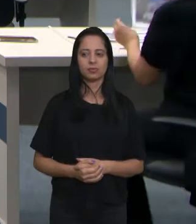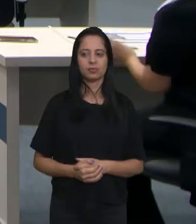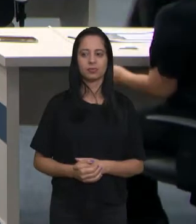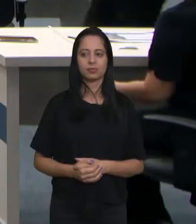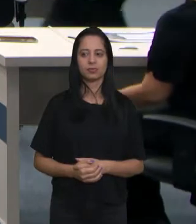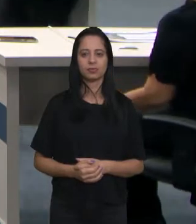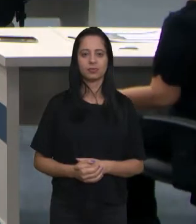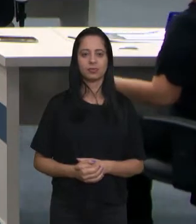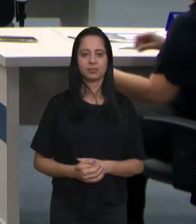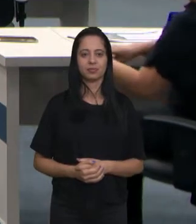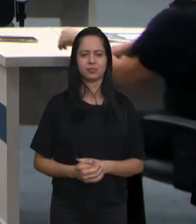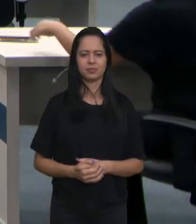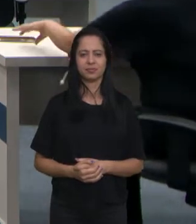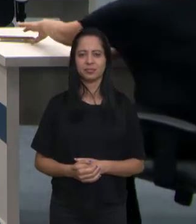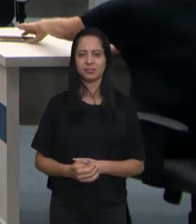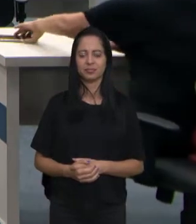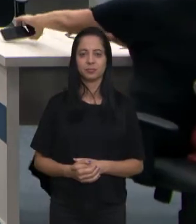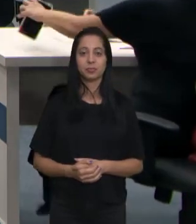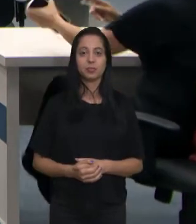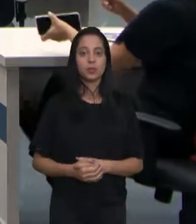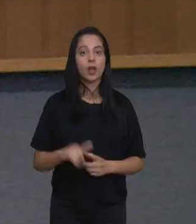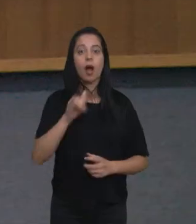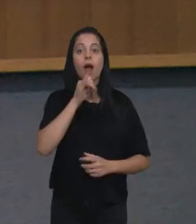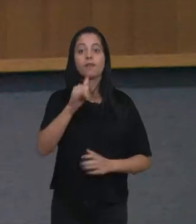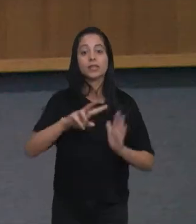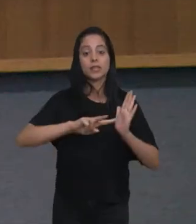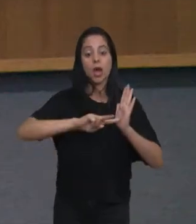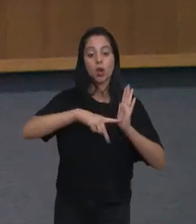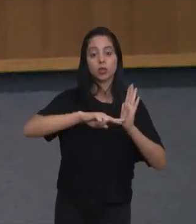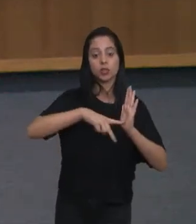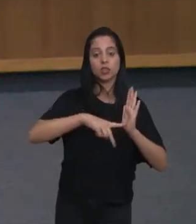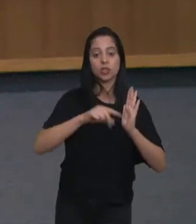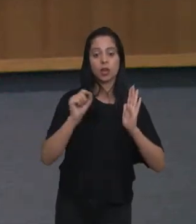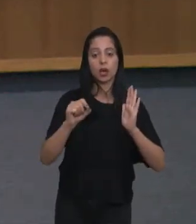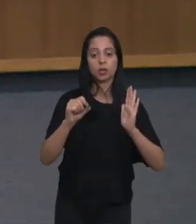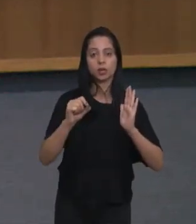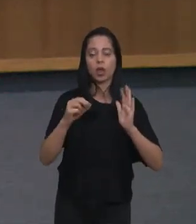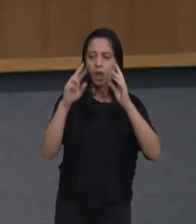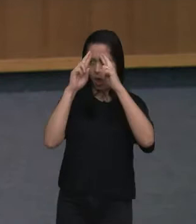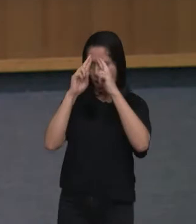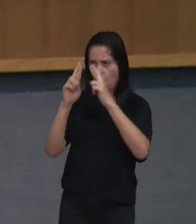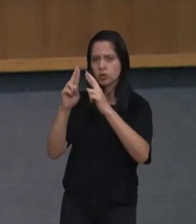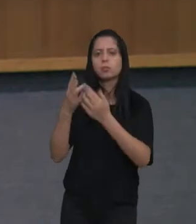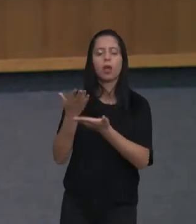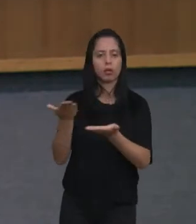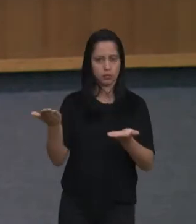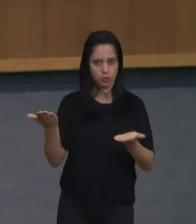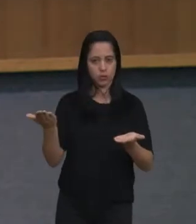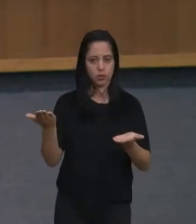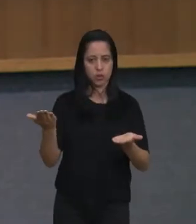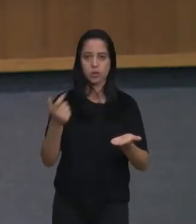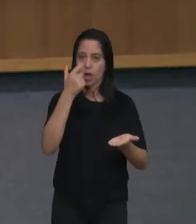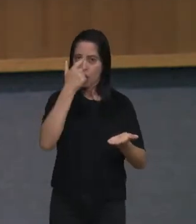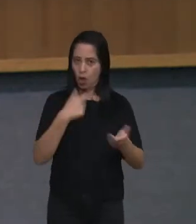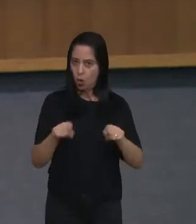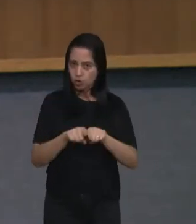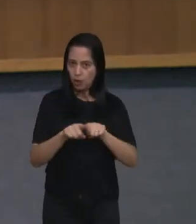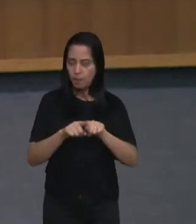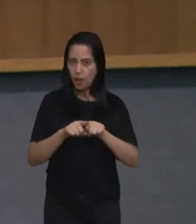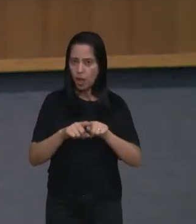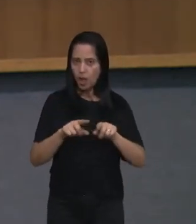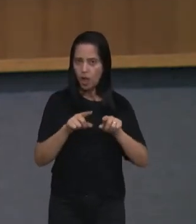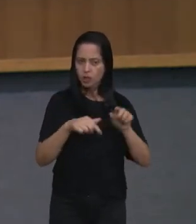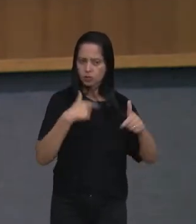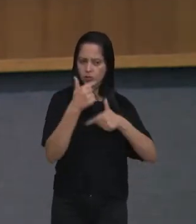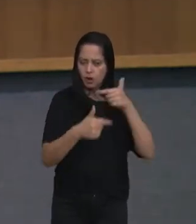Senhor presidente, eu queria só avisar o sindicato e todos os servidores, no qual eu tenho o maior respeito, porque também fui servidora e sei quanto